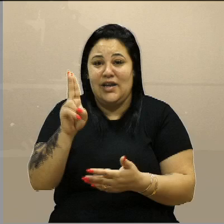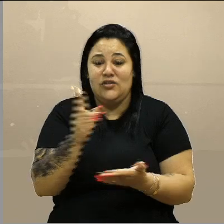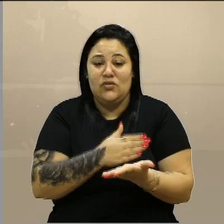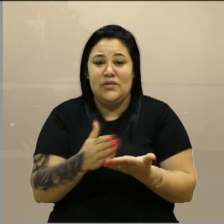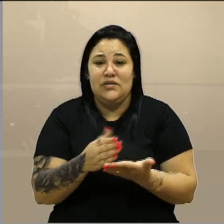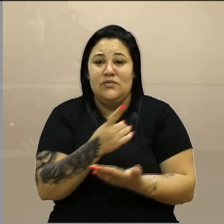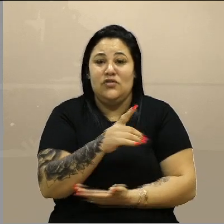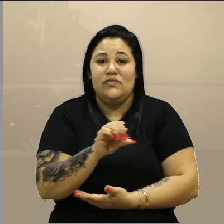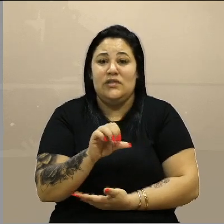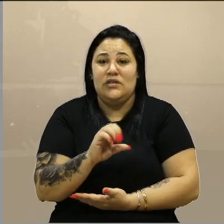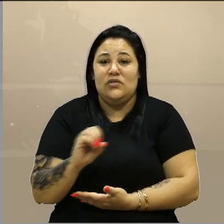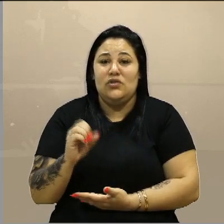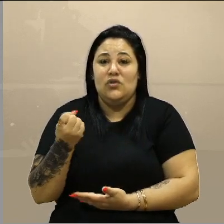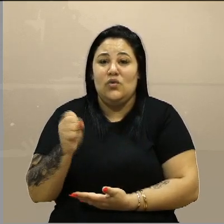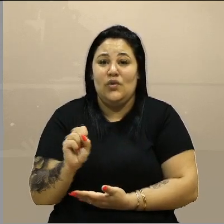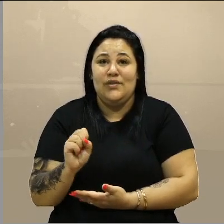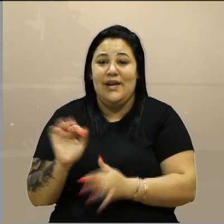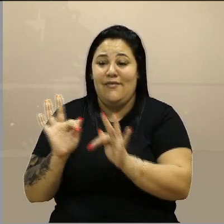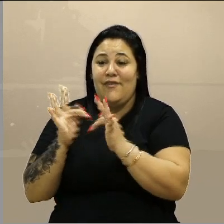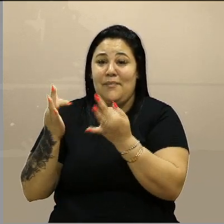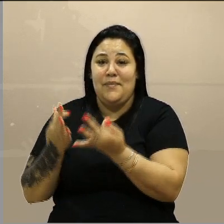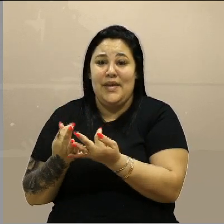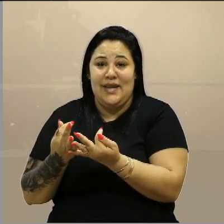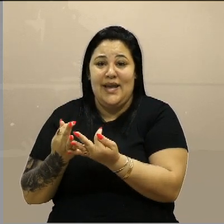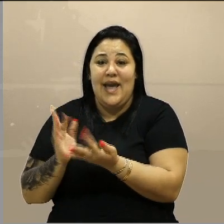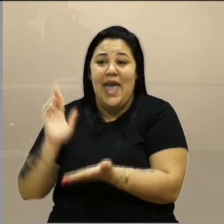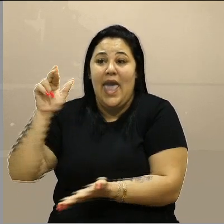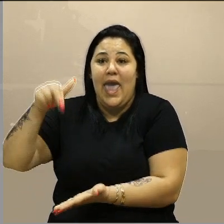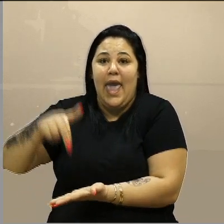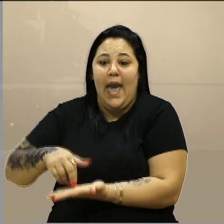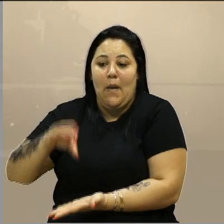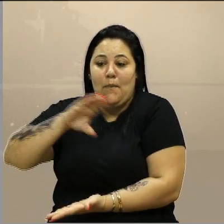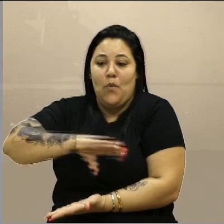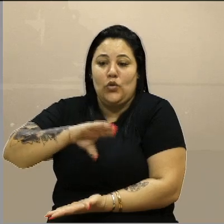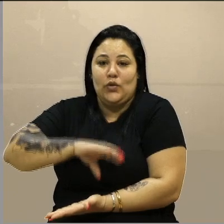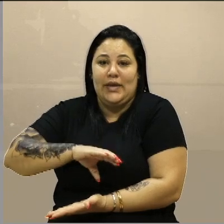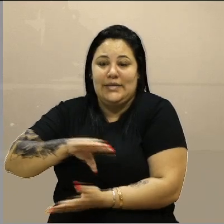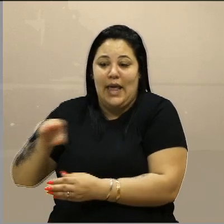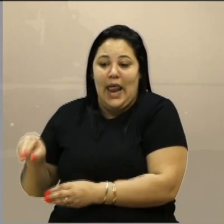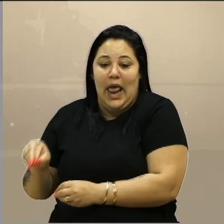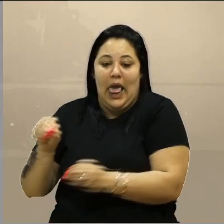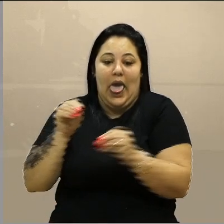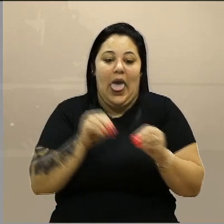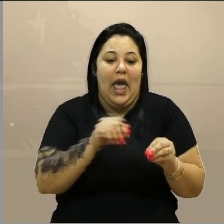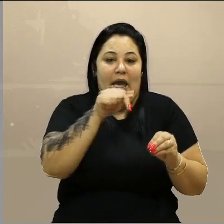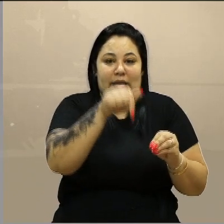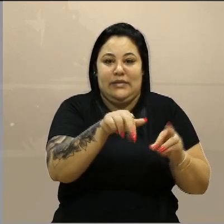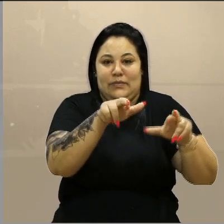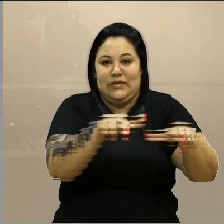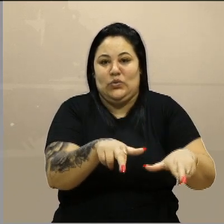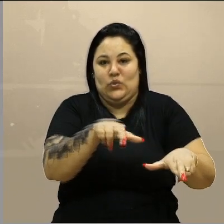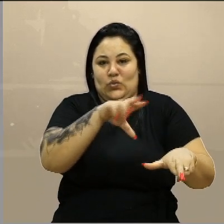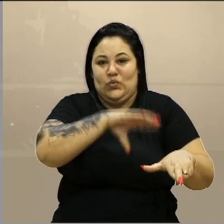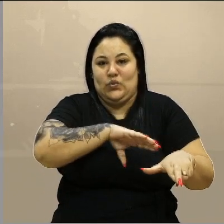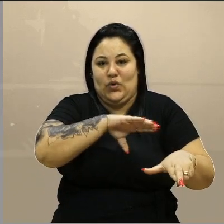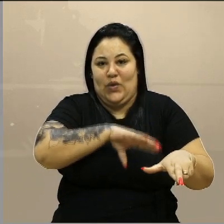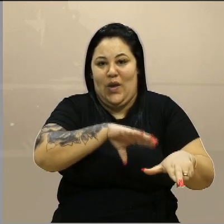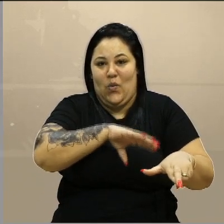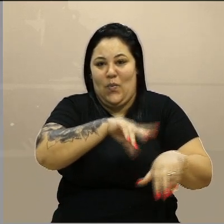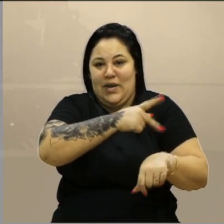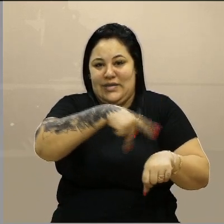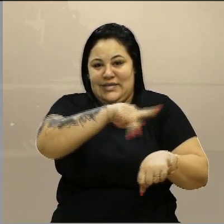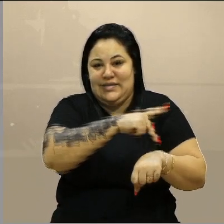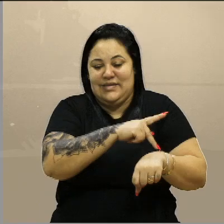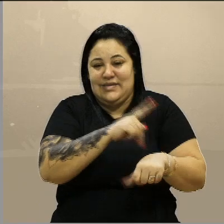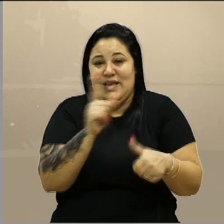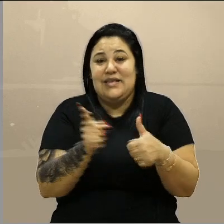1808, com a vinda da família real portuguesa para o Brasil após a invasão de Napoleão na região de Portugal. E as primeiras universidades, não